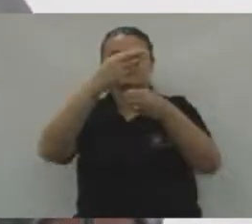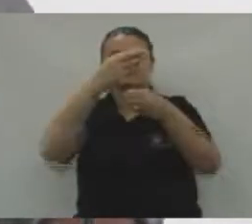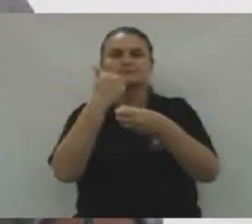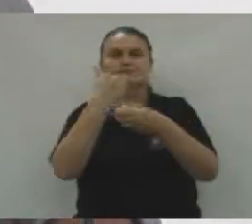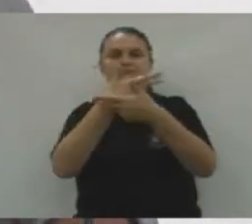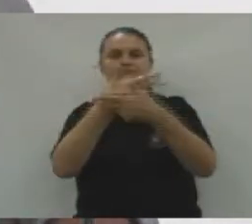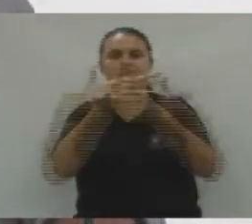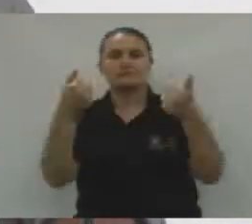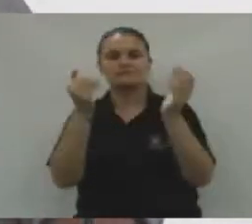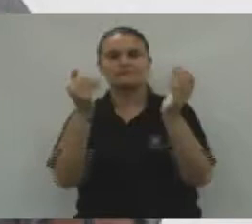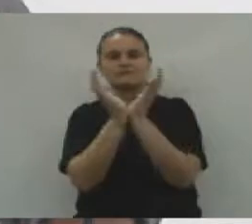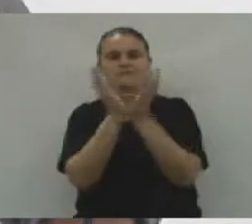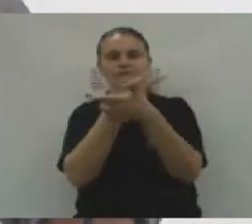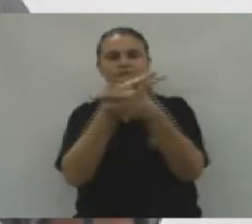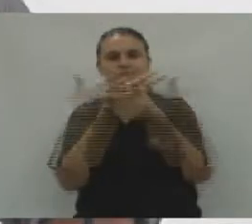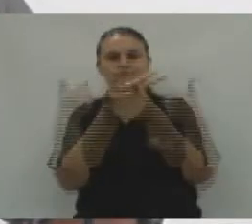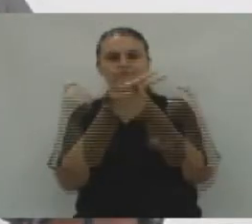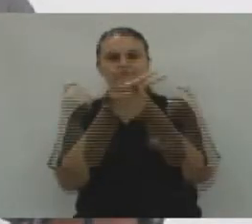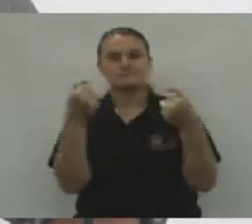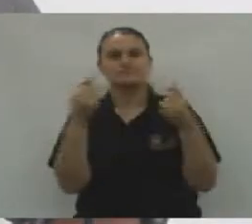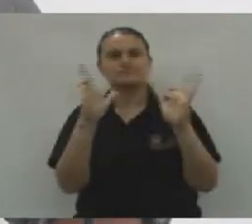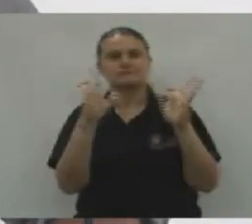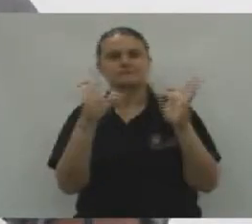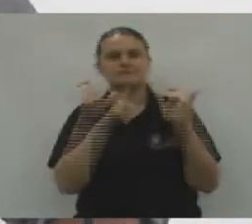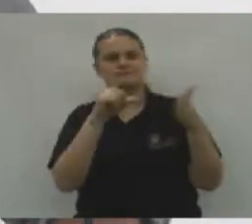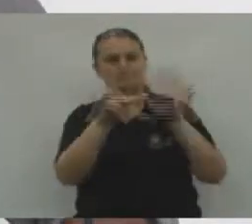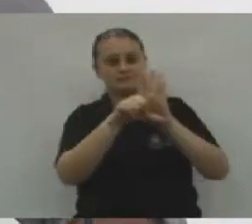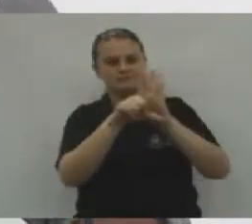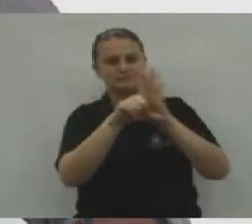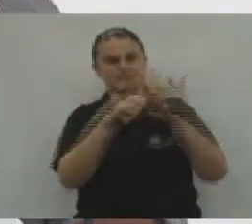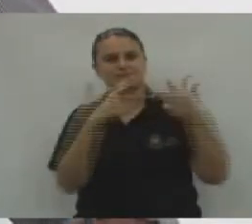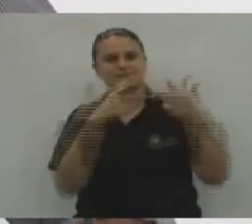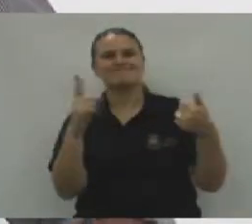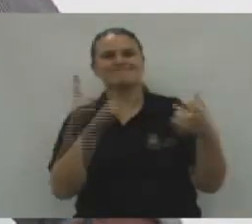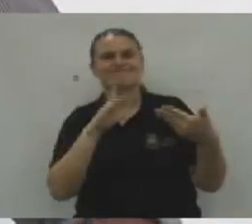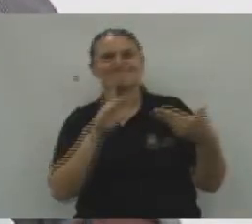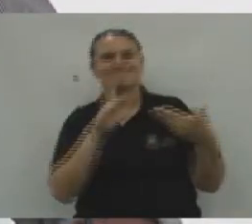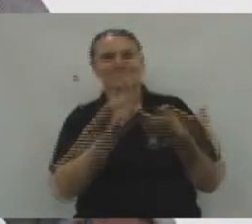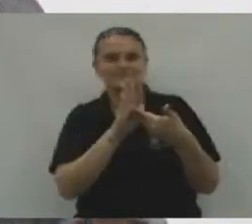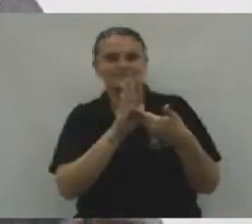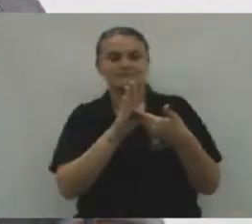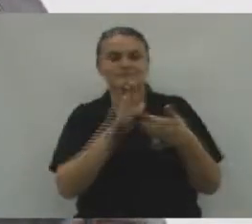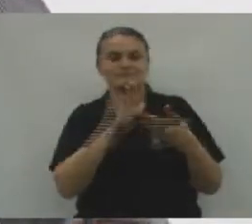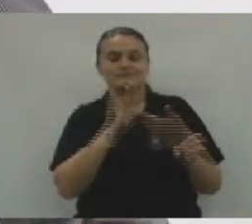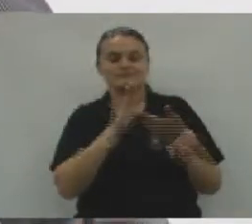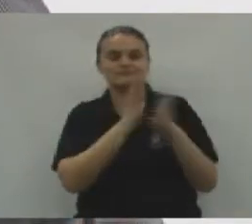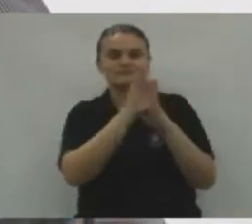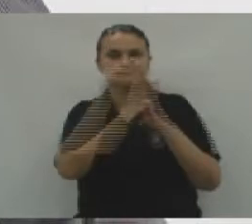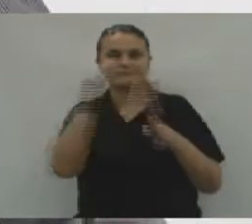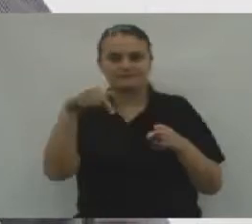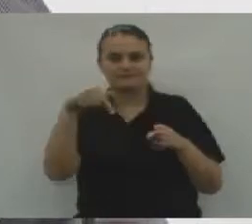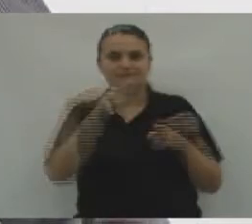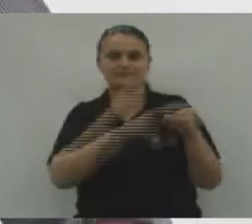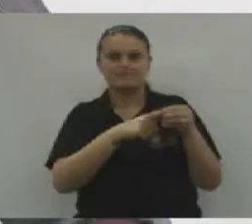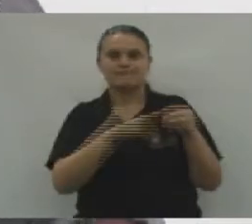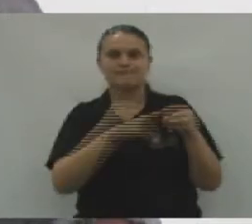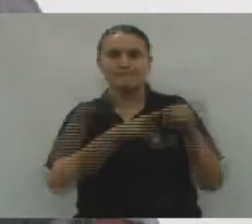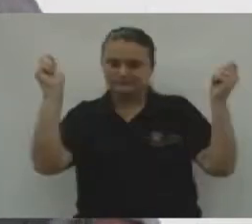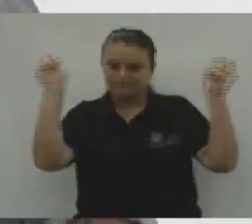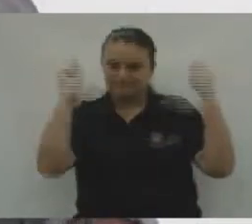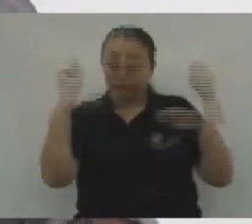espaço e questões ambientais bem limitadas, e se descobriu que a nossa região tem potencial para isso. Nossos